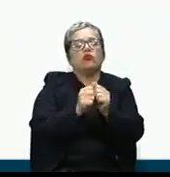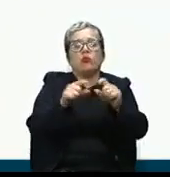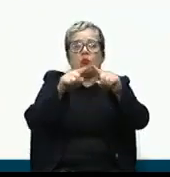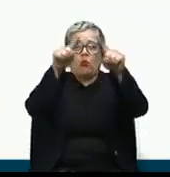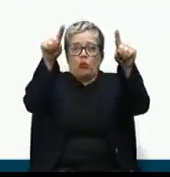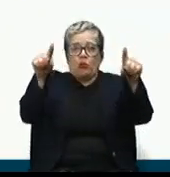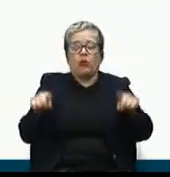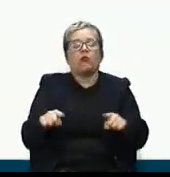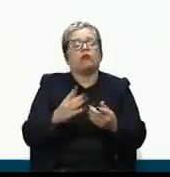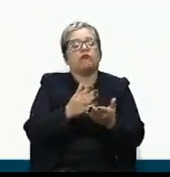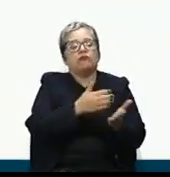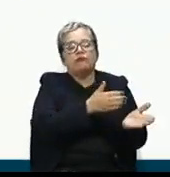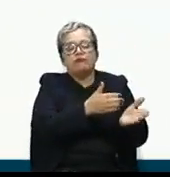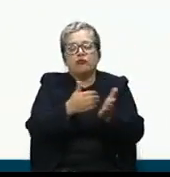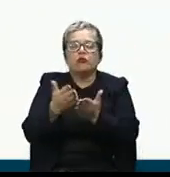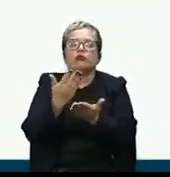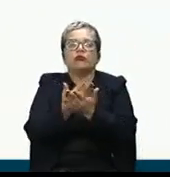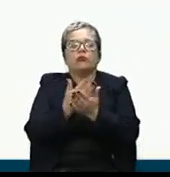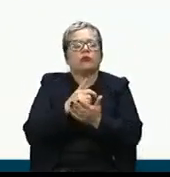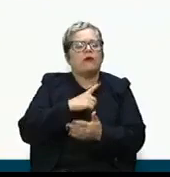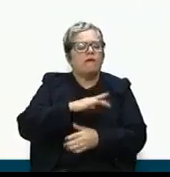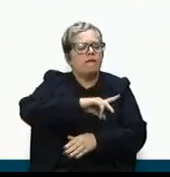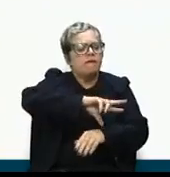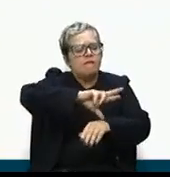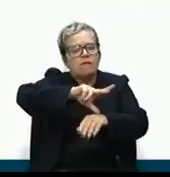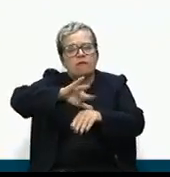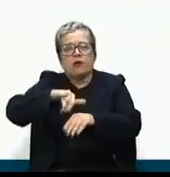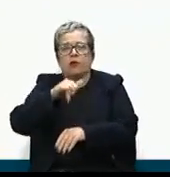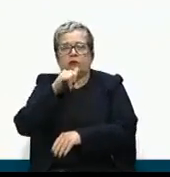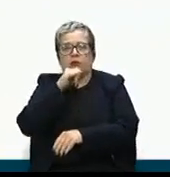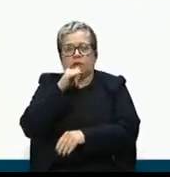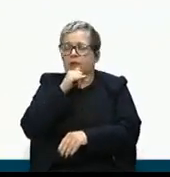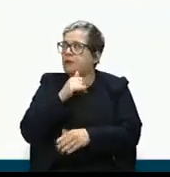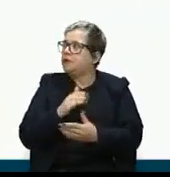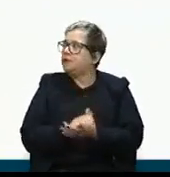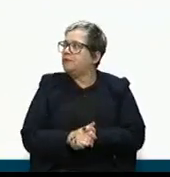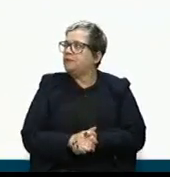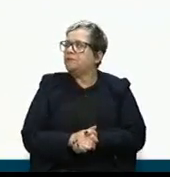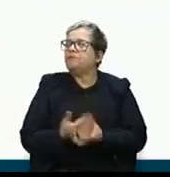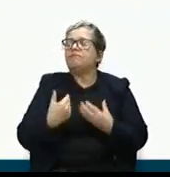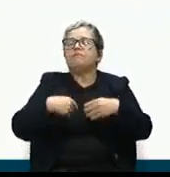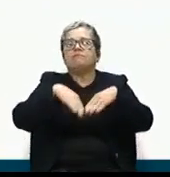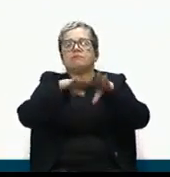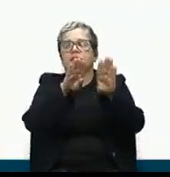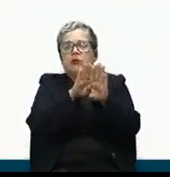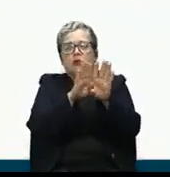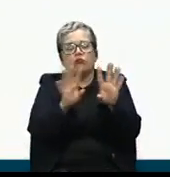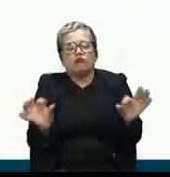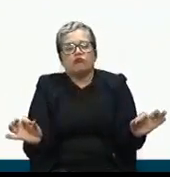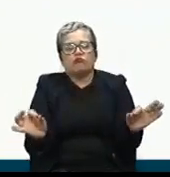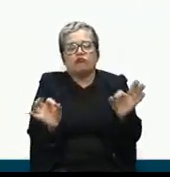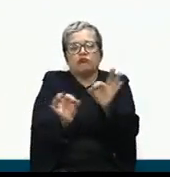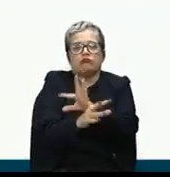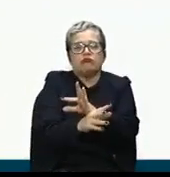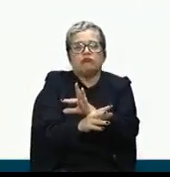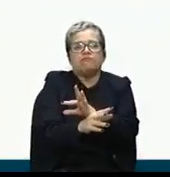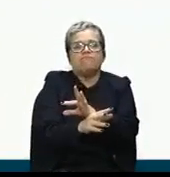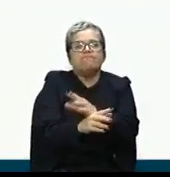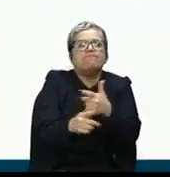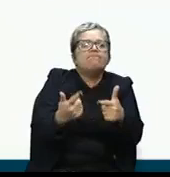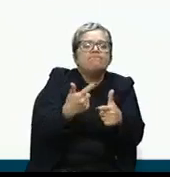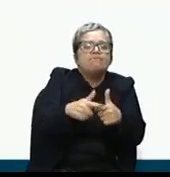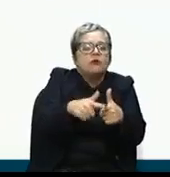no decorrer da nossa aula, nós vamos ver vários exemplos com essas operações. Também nós vamos resolver situações